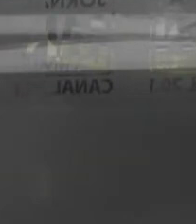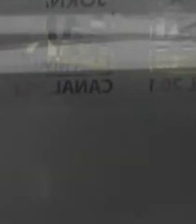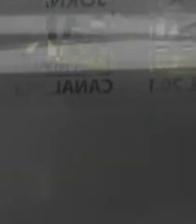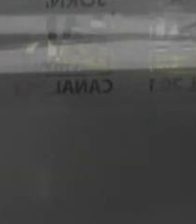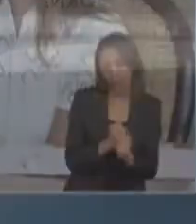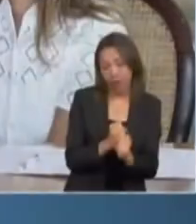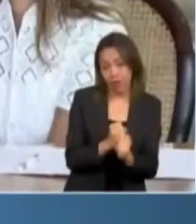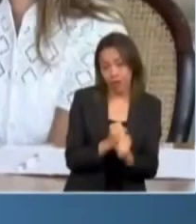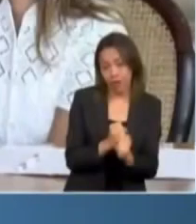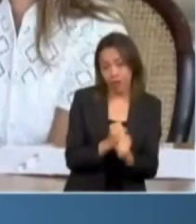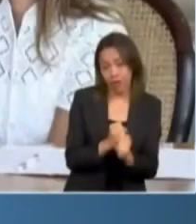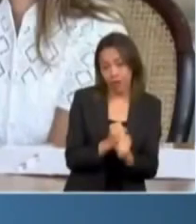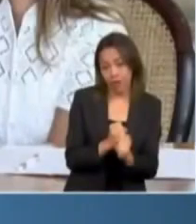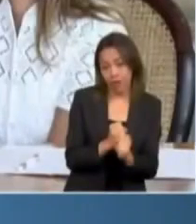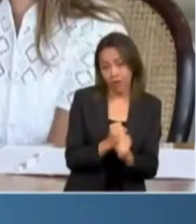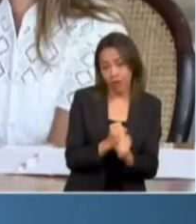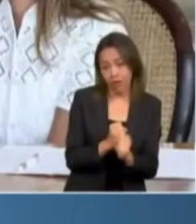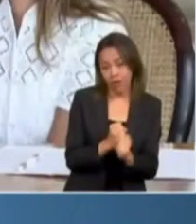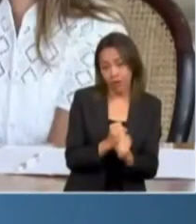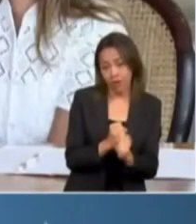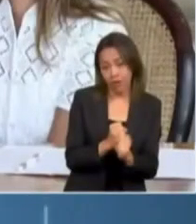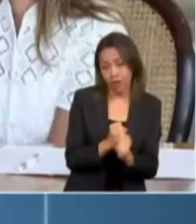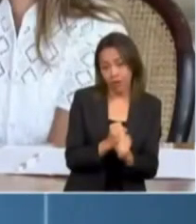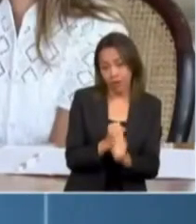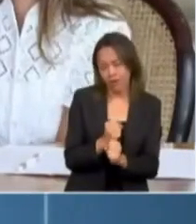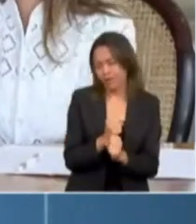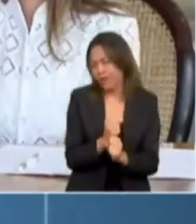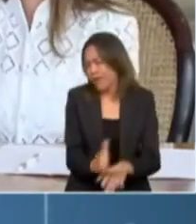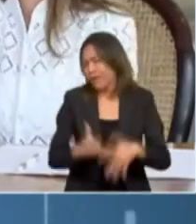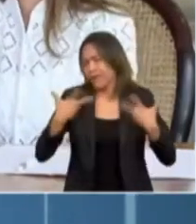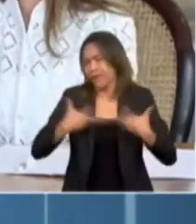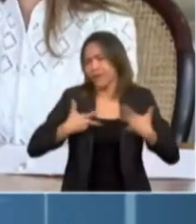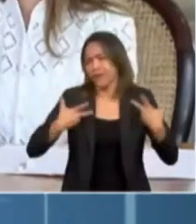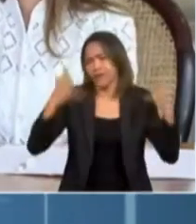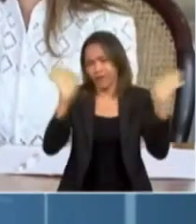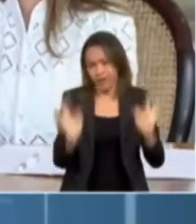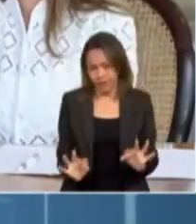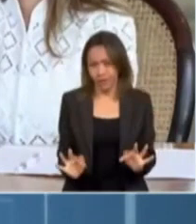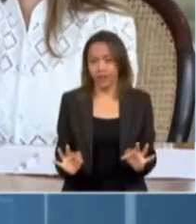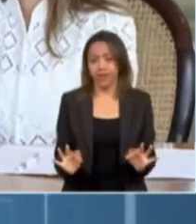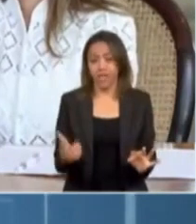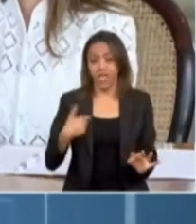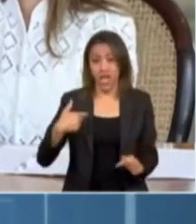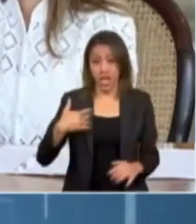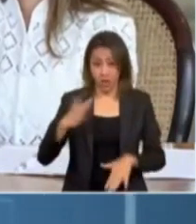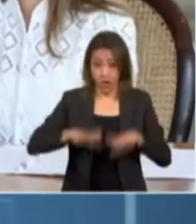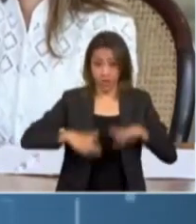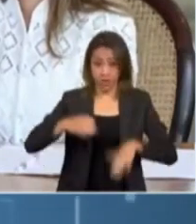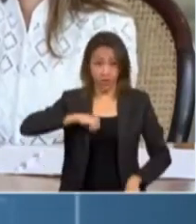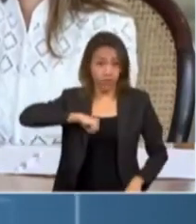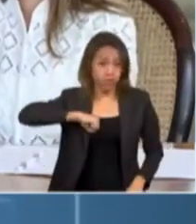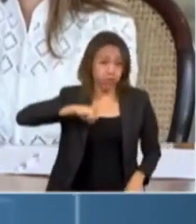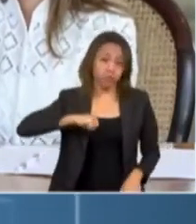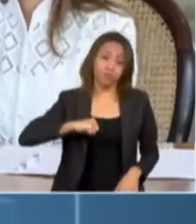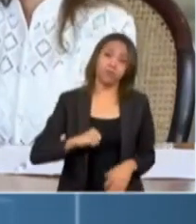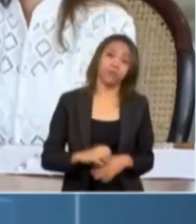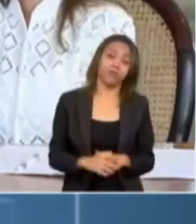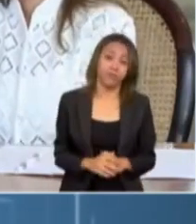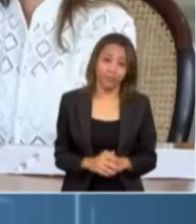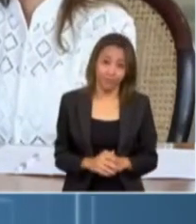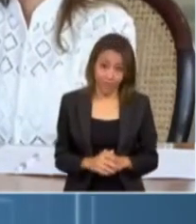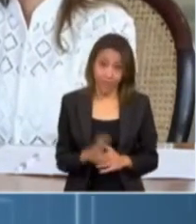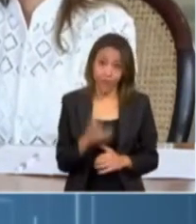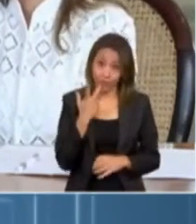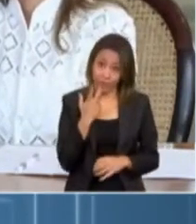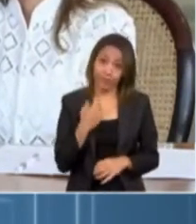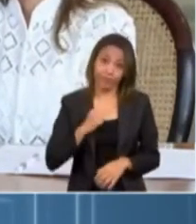tivesse como conselheira uma socióloga que não fosse a esposa dele, aí podia. Porque os presidentes se aconselham de